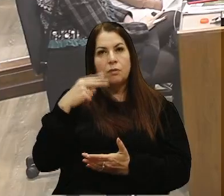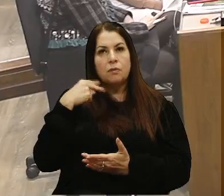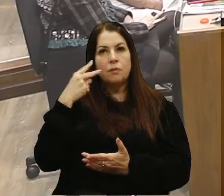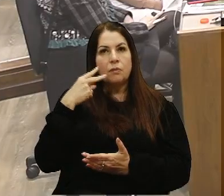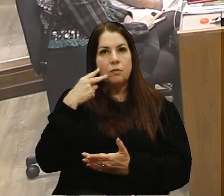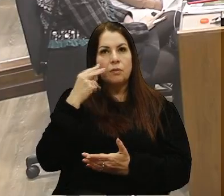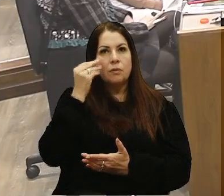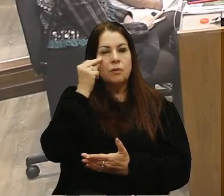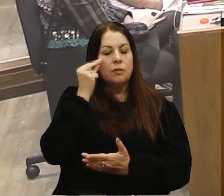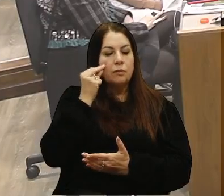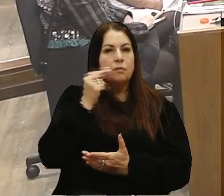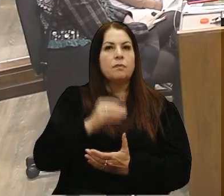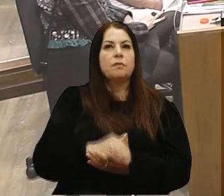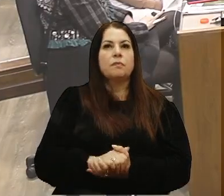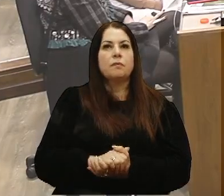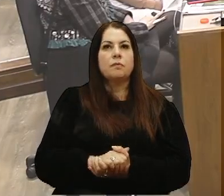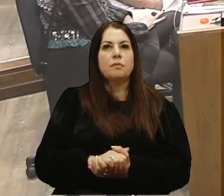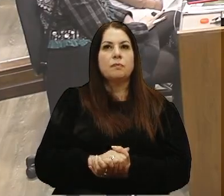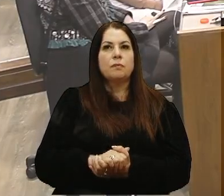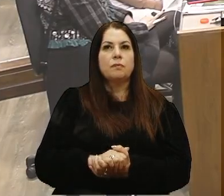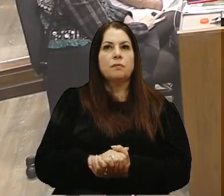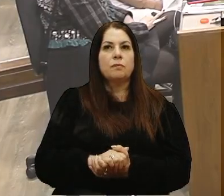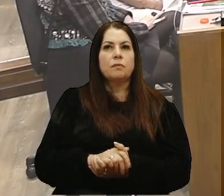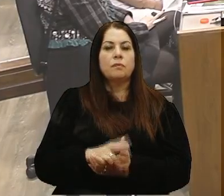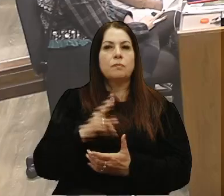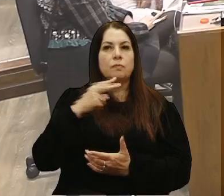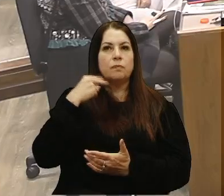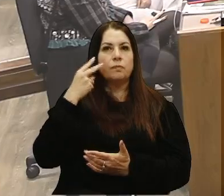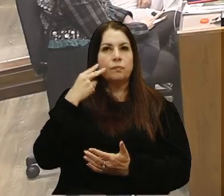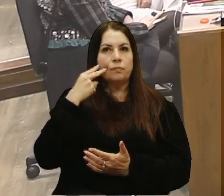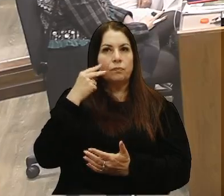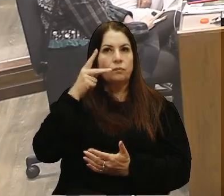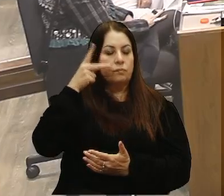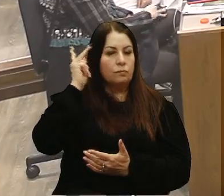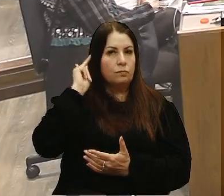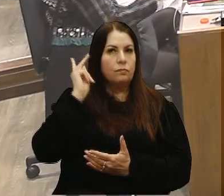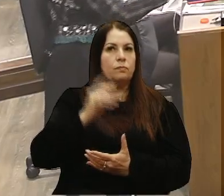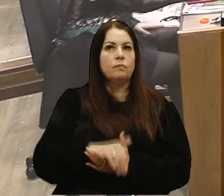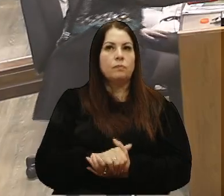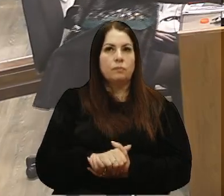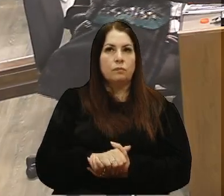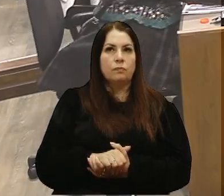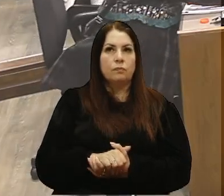vereador Cláudio Libardi. Com a palavra, vereador Iago Morandi.